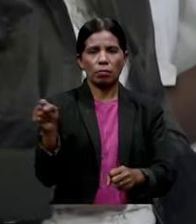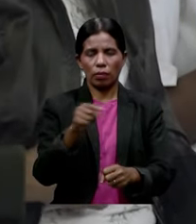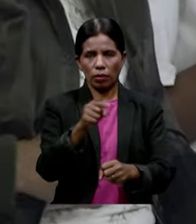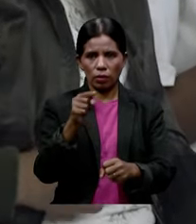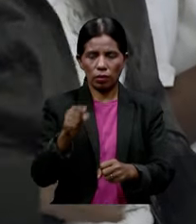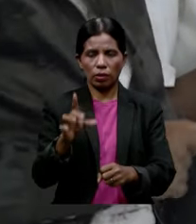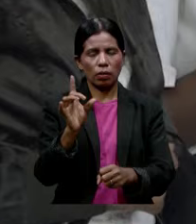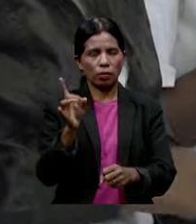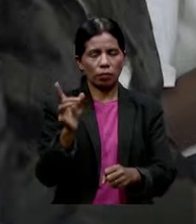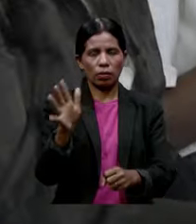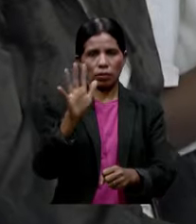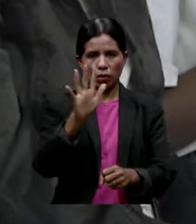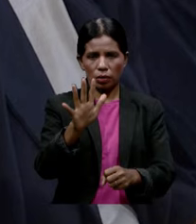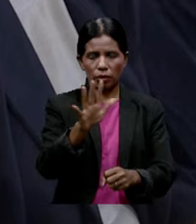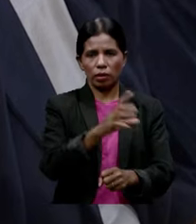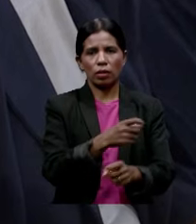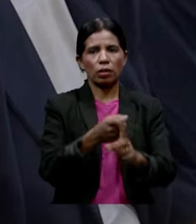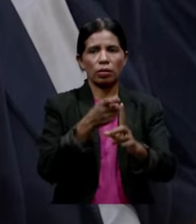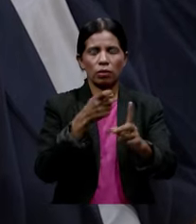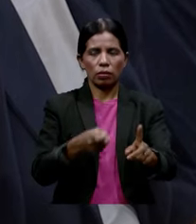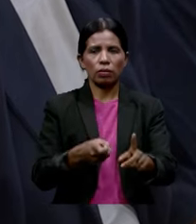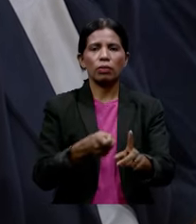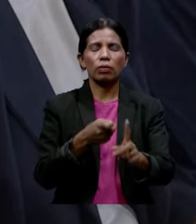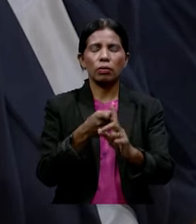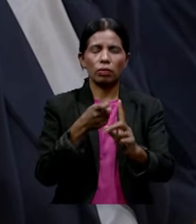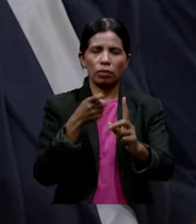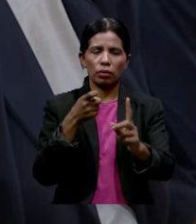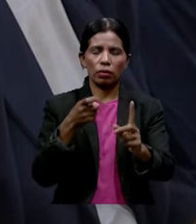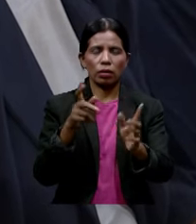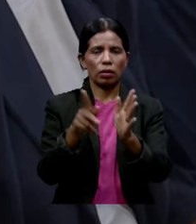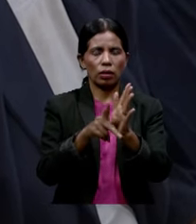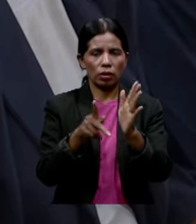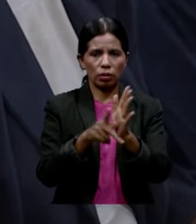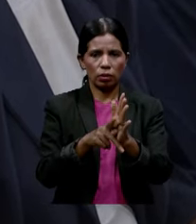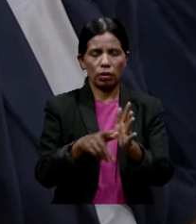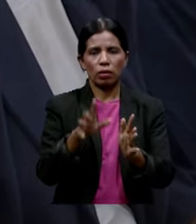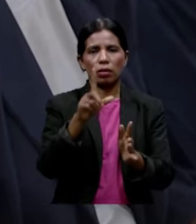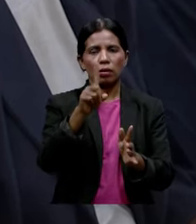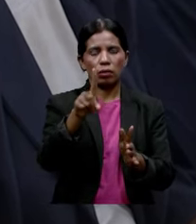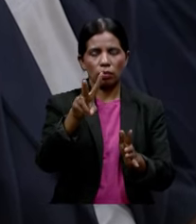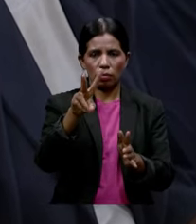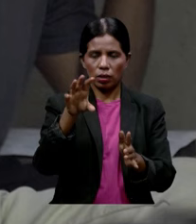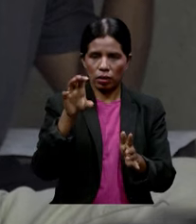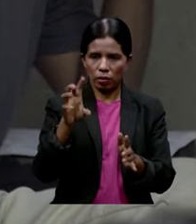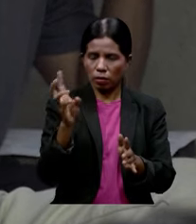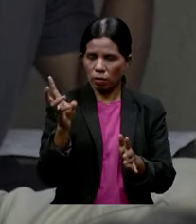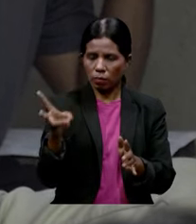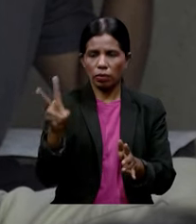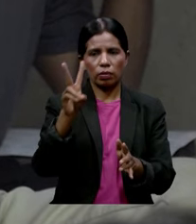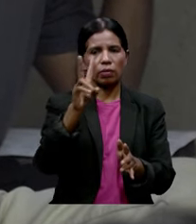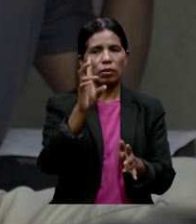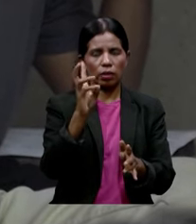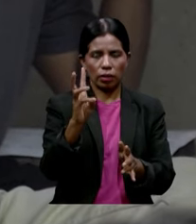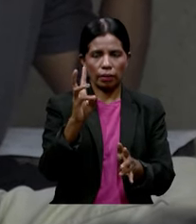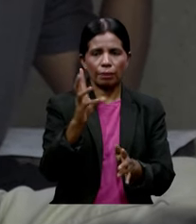o Alures de Lima Recin, Rússia território quilômetro quadrado Rehun Atos Rua Nenulesinen, no